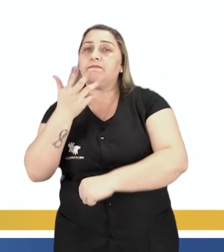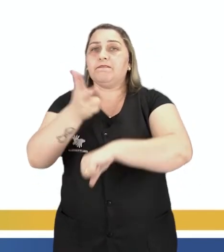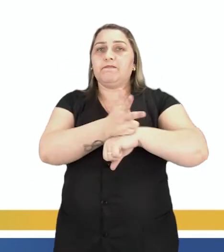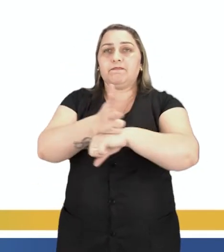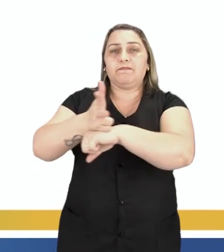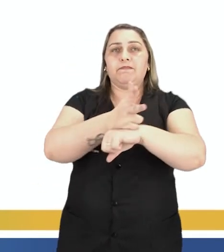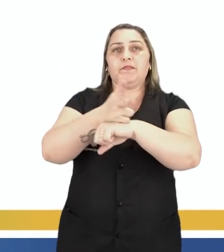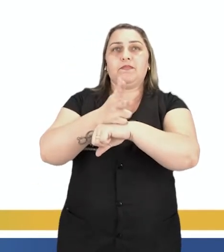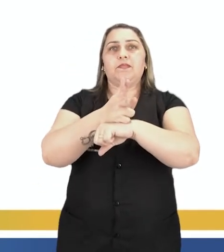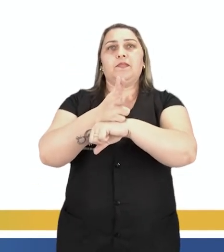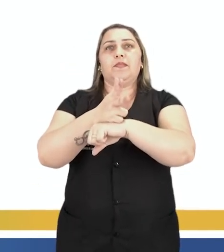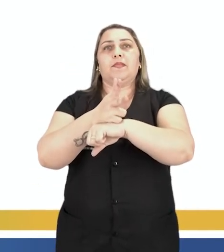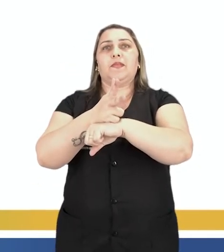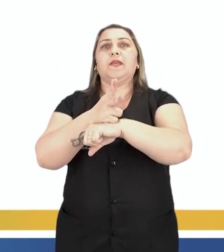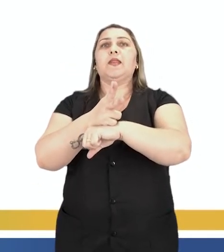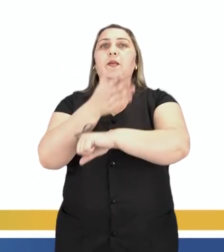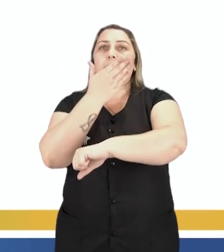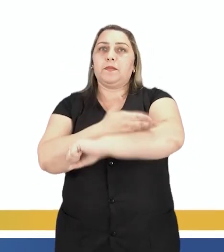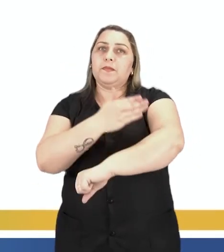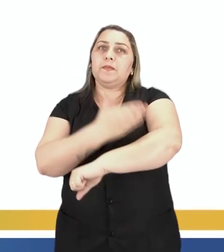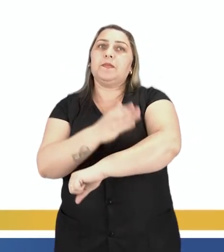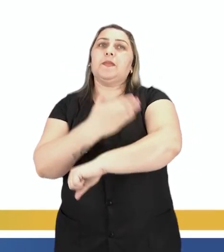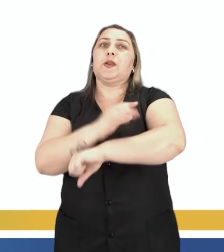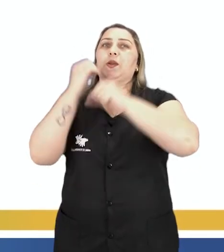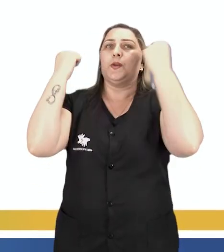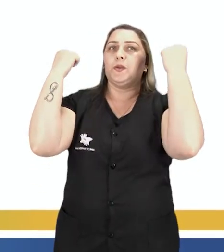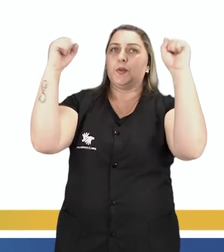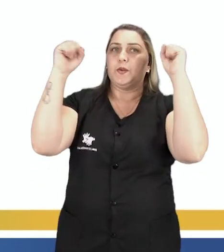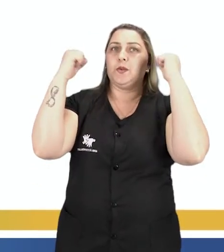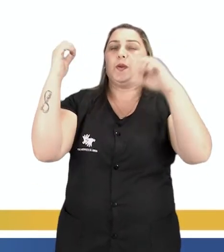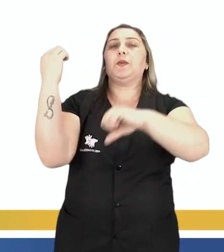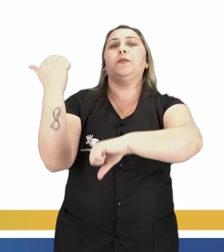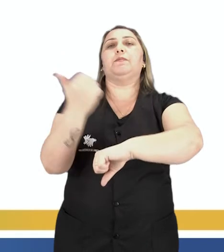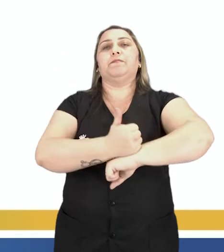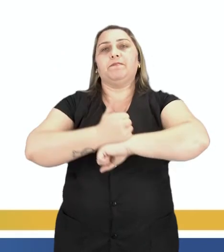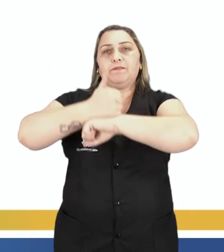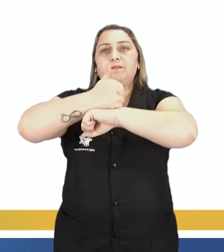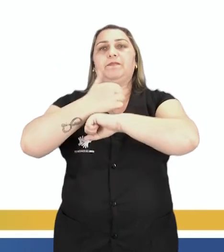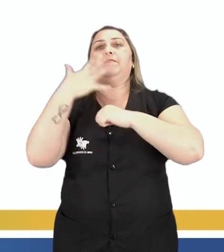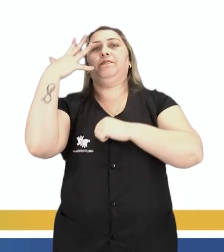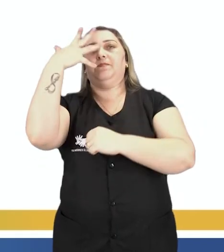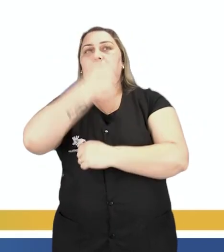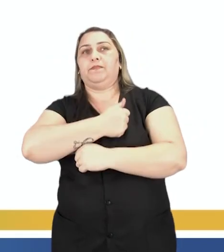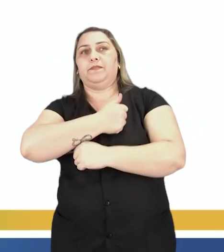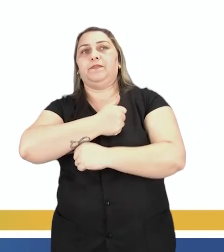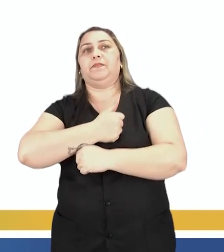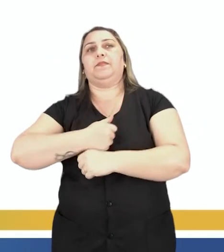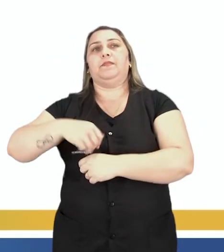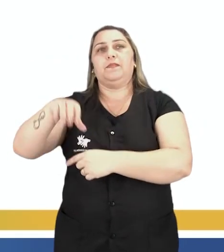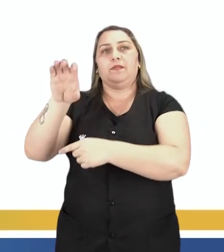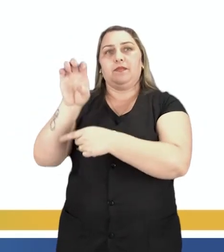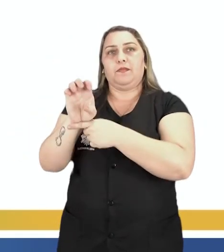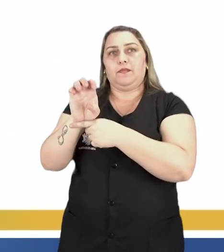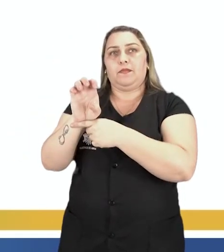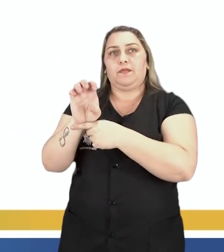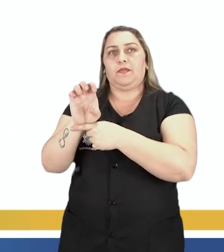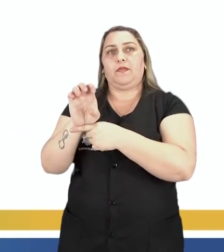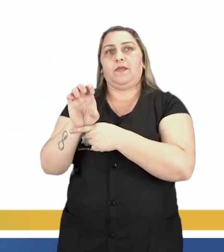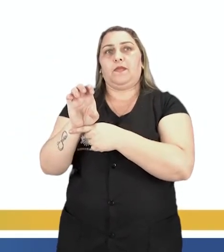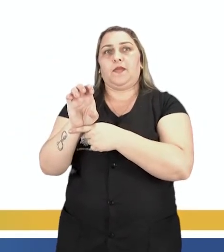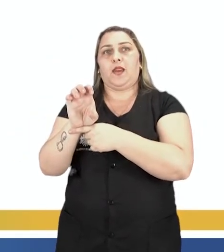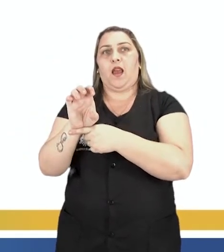midiáticos em prol da prática exacerbada de exercícios físicos como uma garantia de beleza. E a alternativa